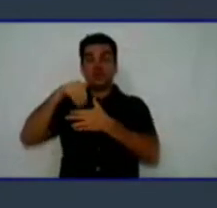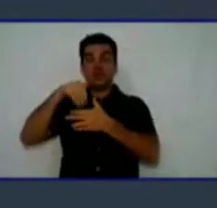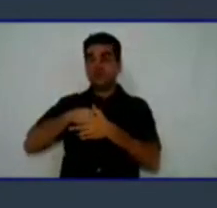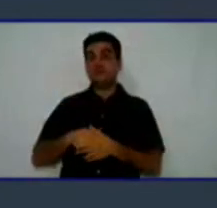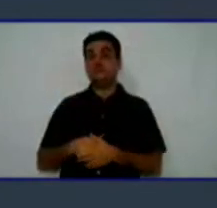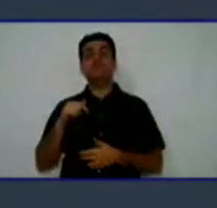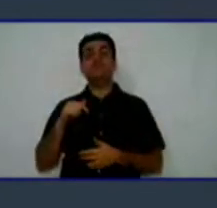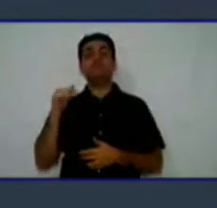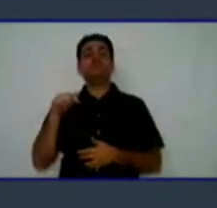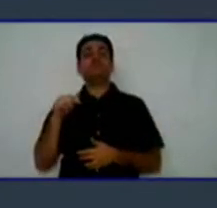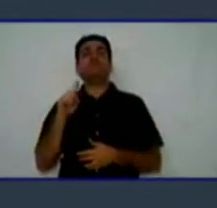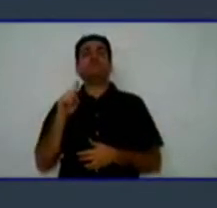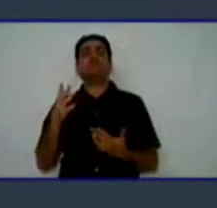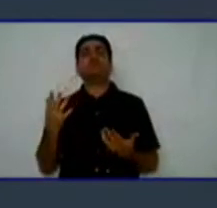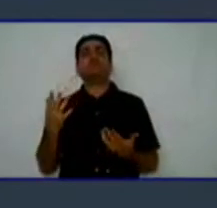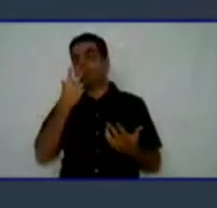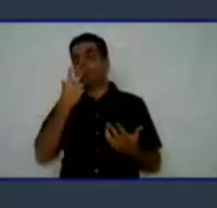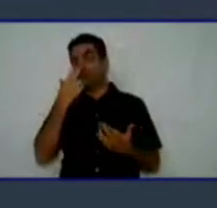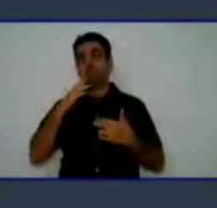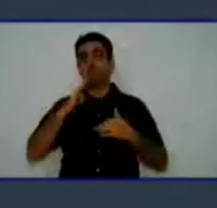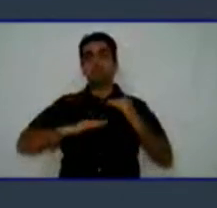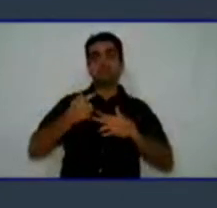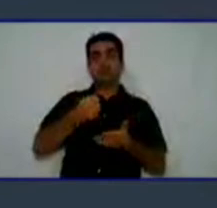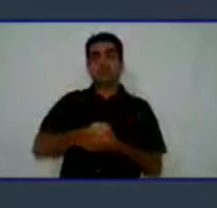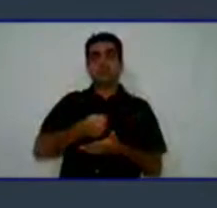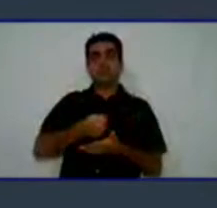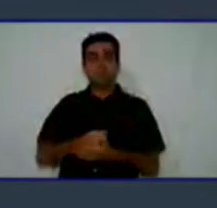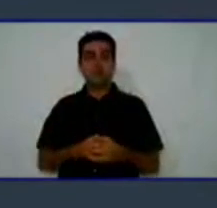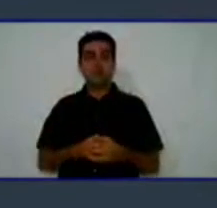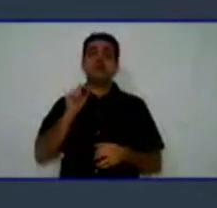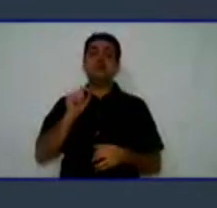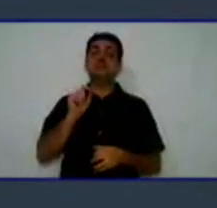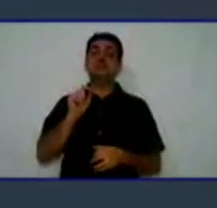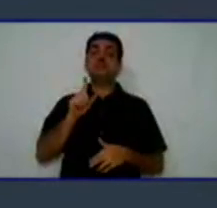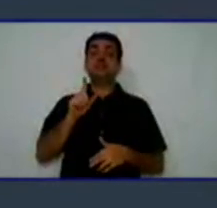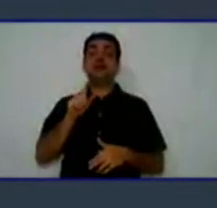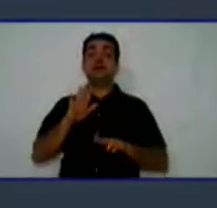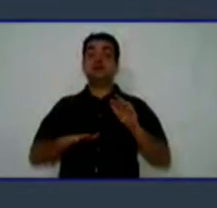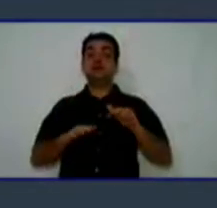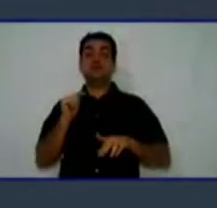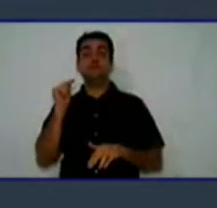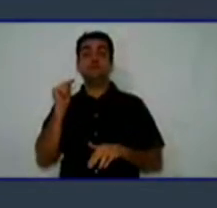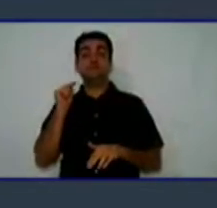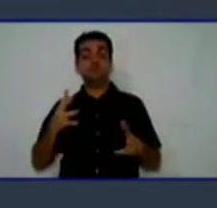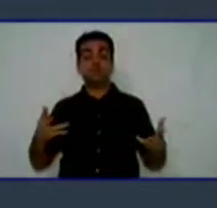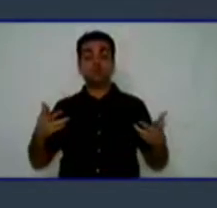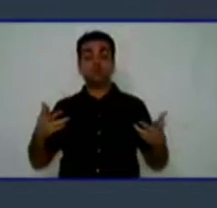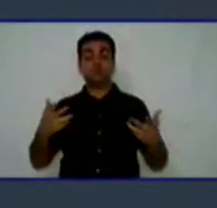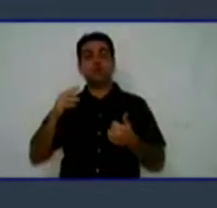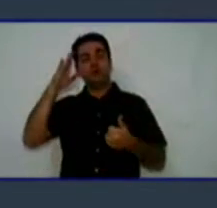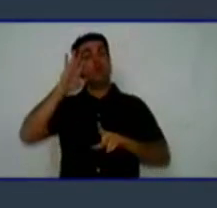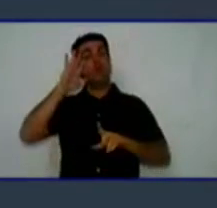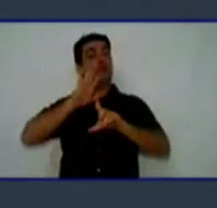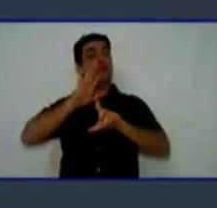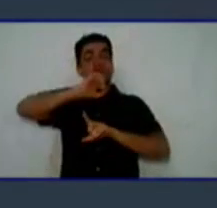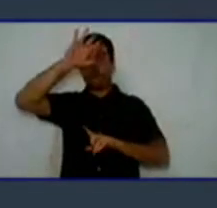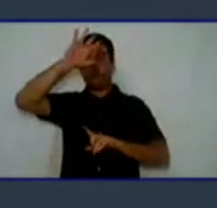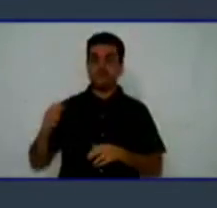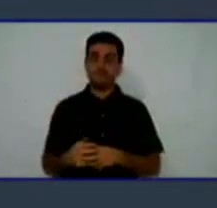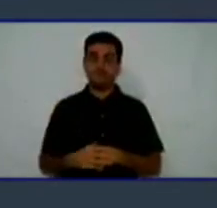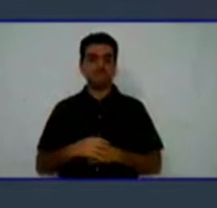mais sujeito a qualquer tipo de sanção, haja vista a superveniência do permissivo legal. Ainda que